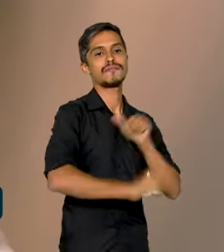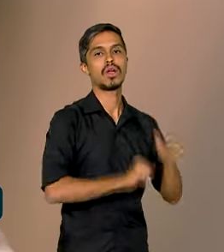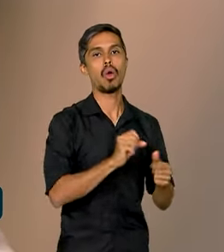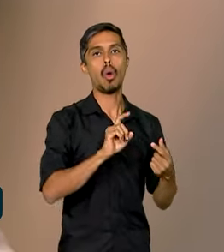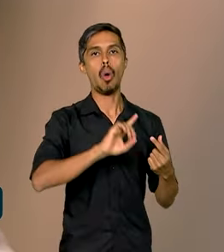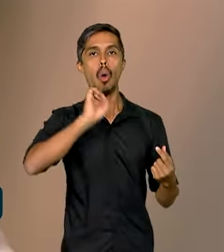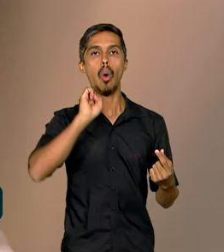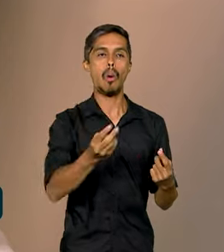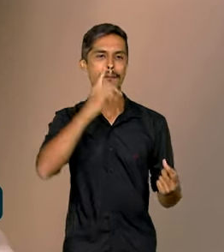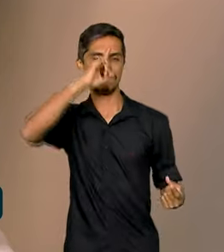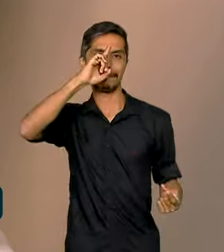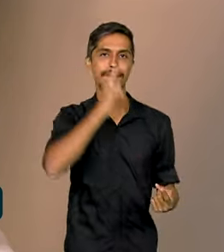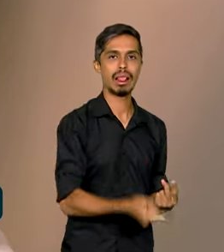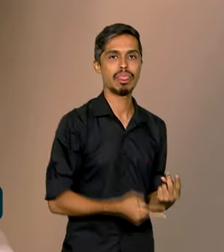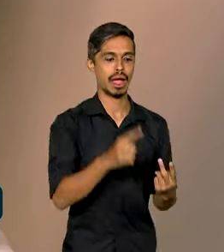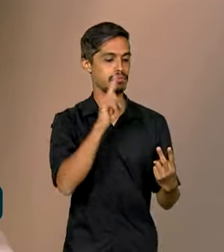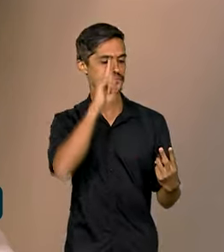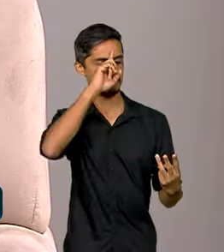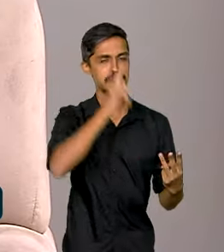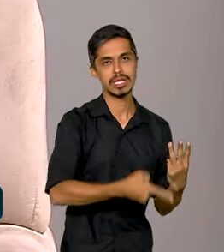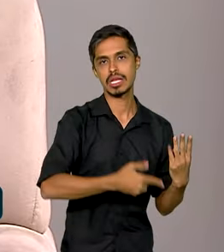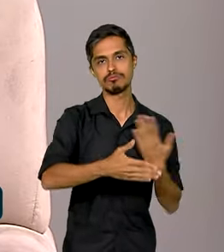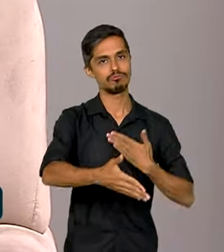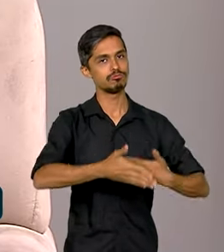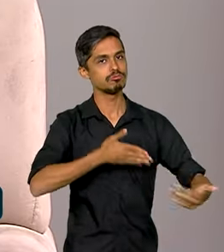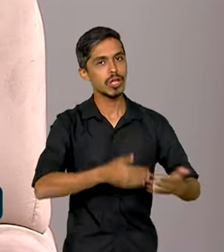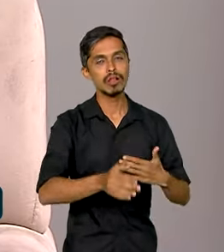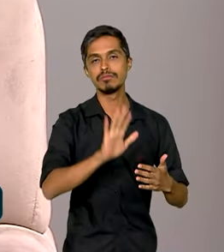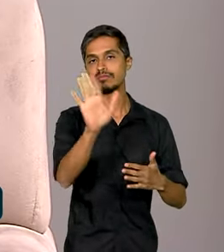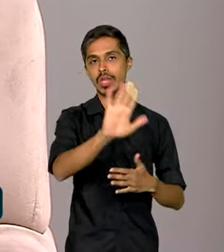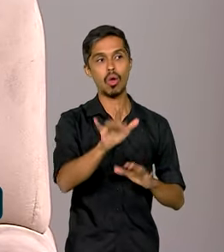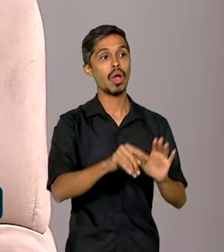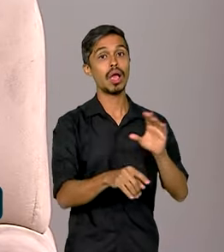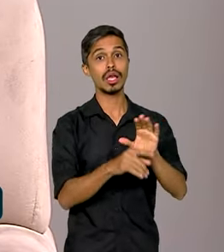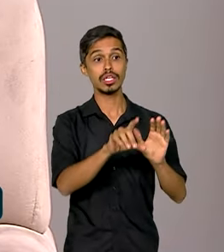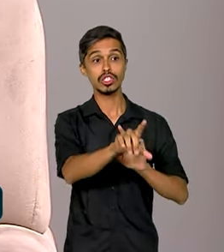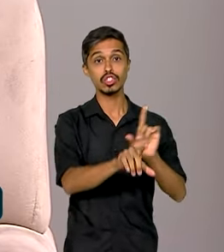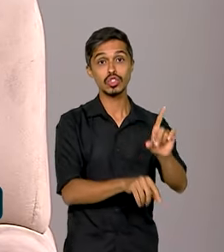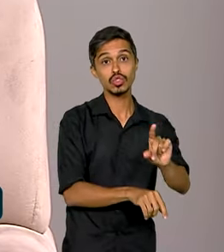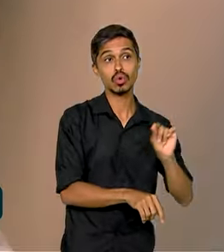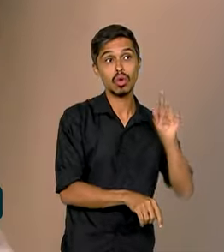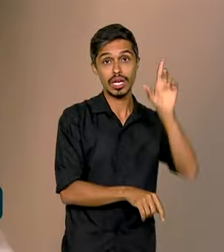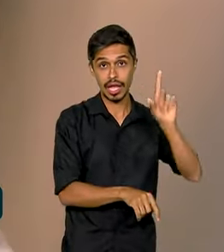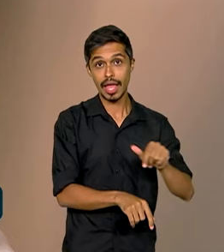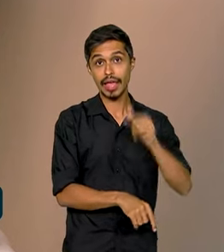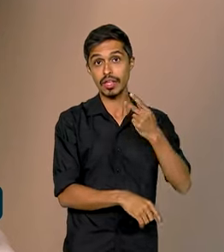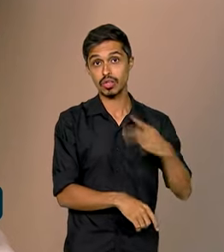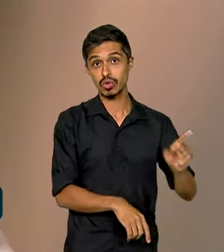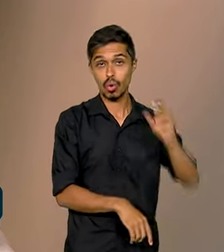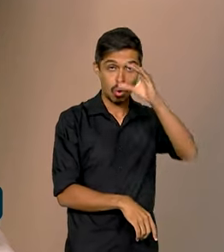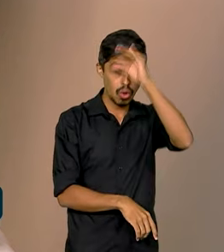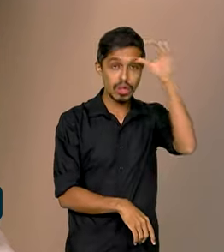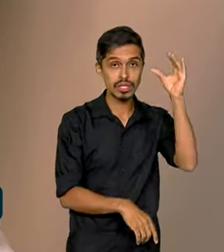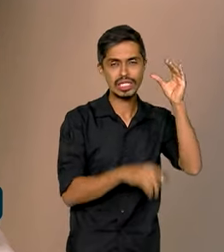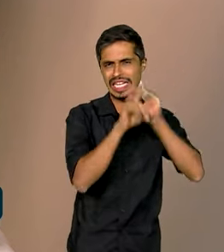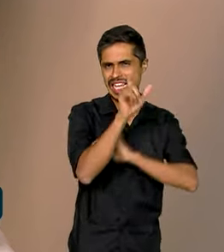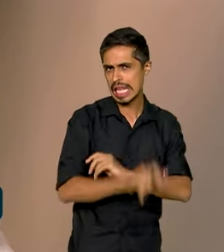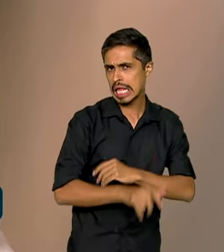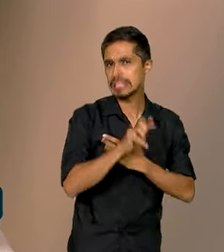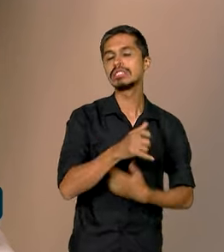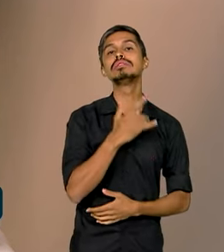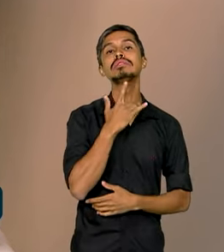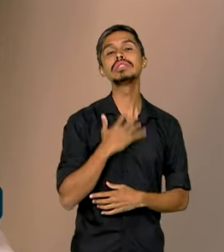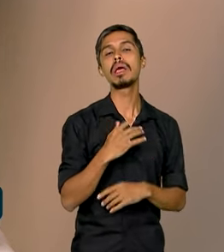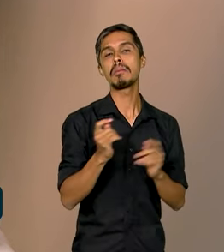devolução do dinheiro ou o abatimento A escolha é critério do Consumidor e tem mais um detalhe para que o consumidor possa